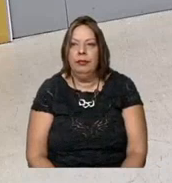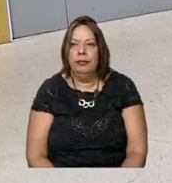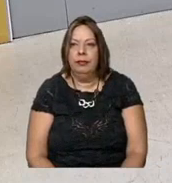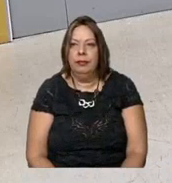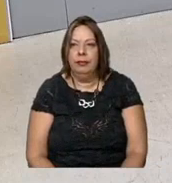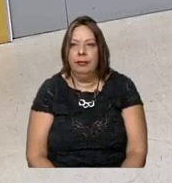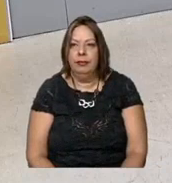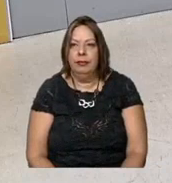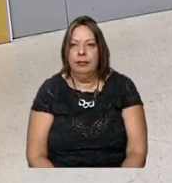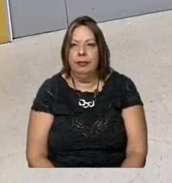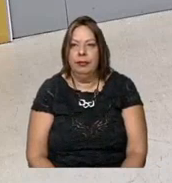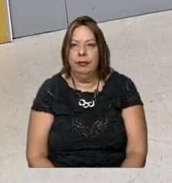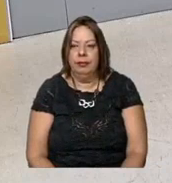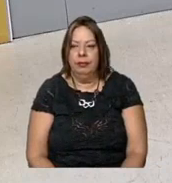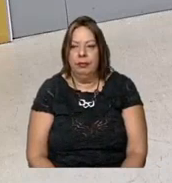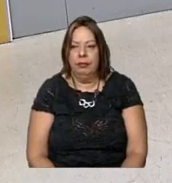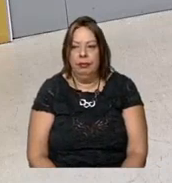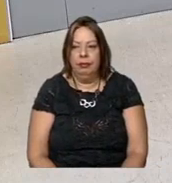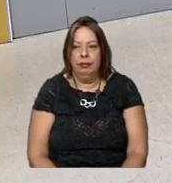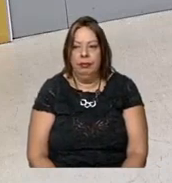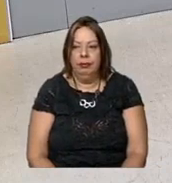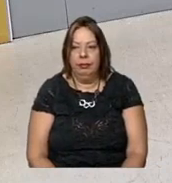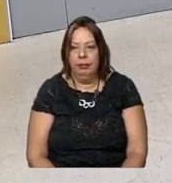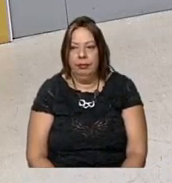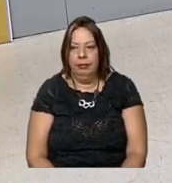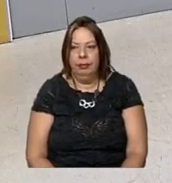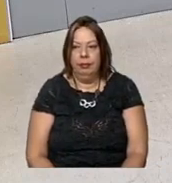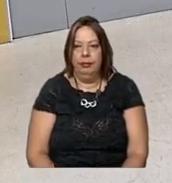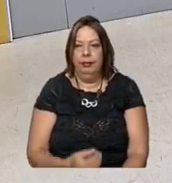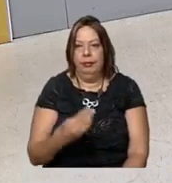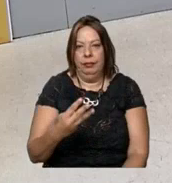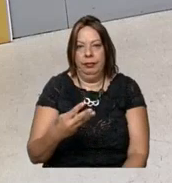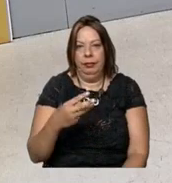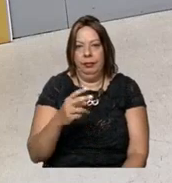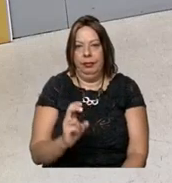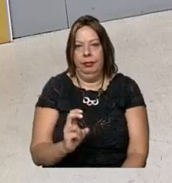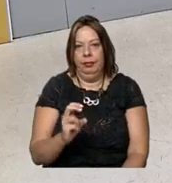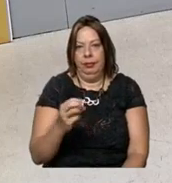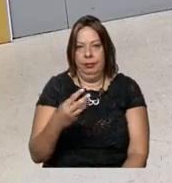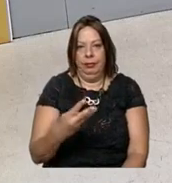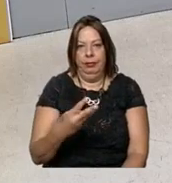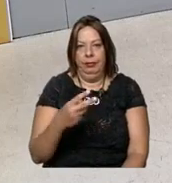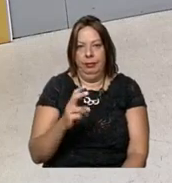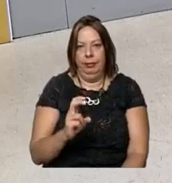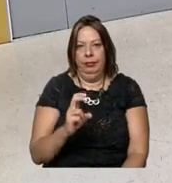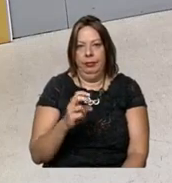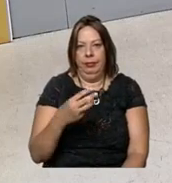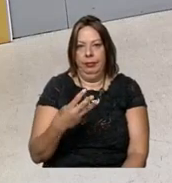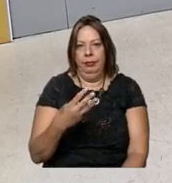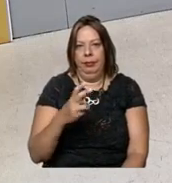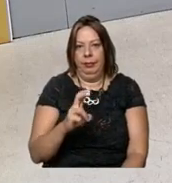50, marca 50, porque agora tem a bola de número 35.